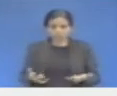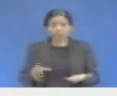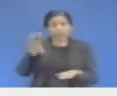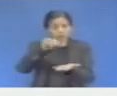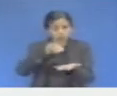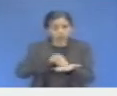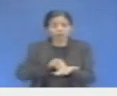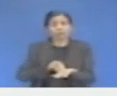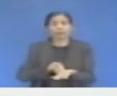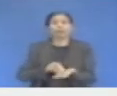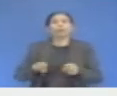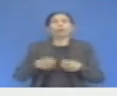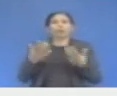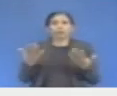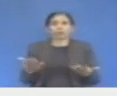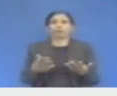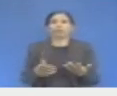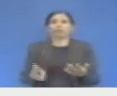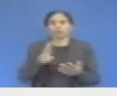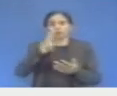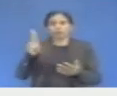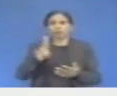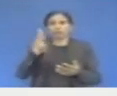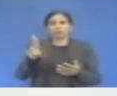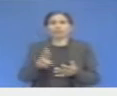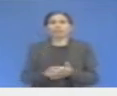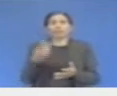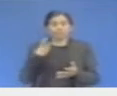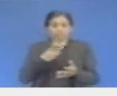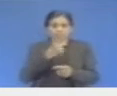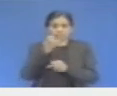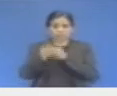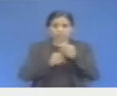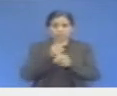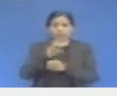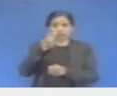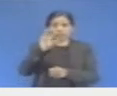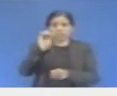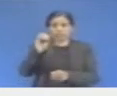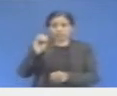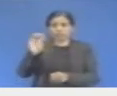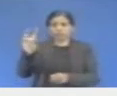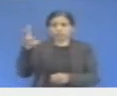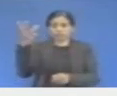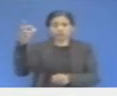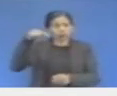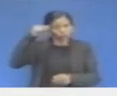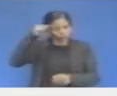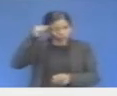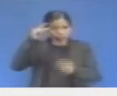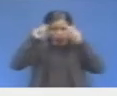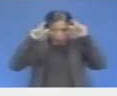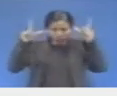desenvolvimento rural, nebe ma kohin lorong ita hatene katak ia 2016 governo Timor-Leste assina